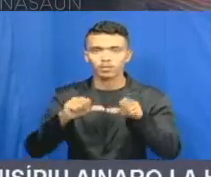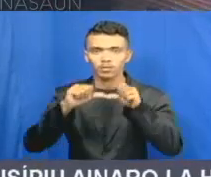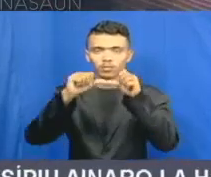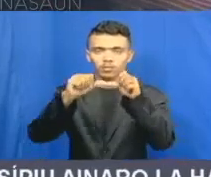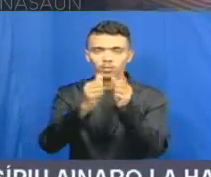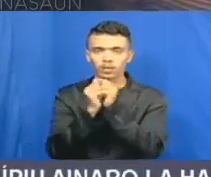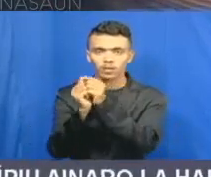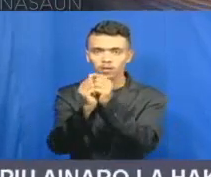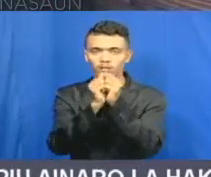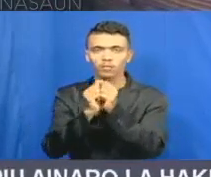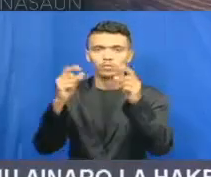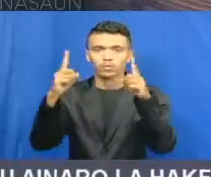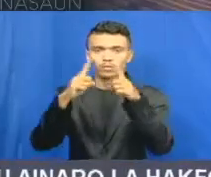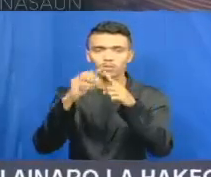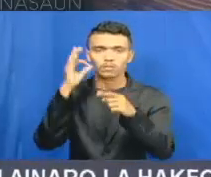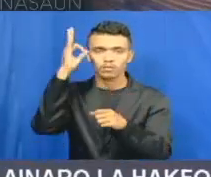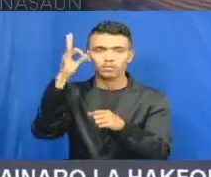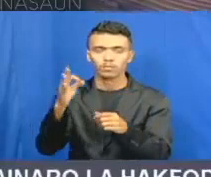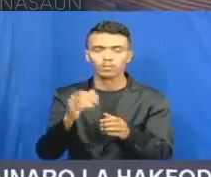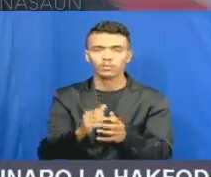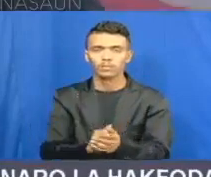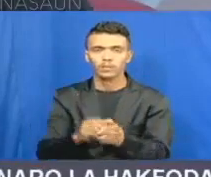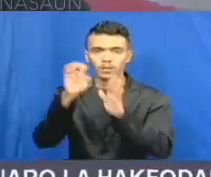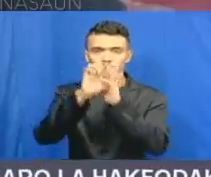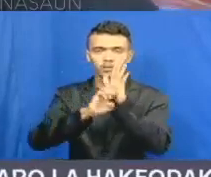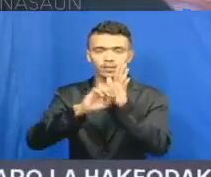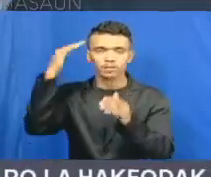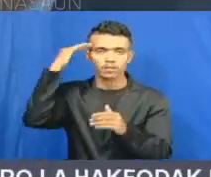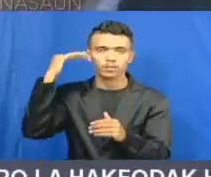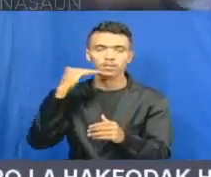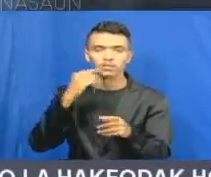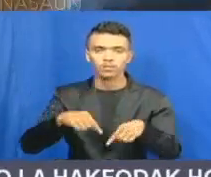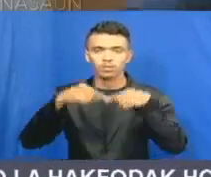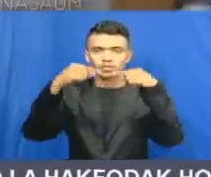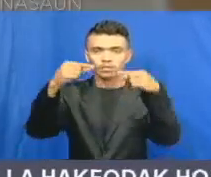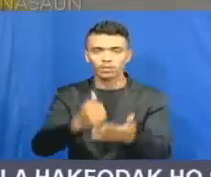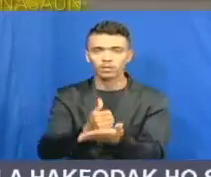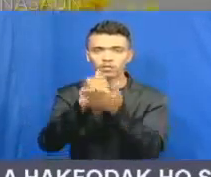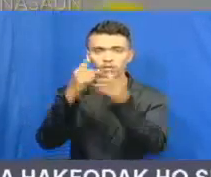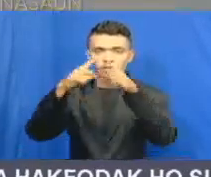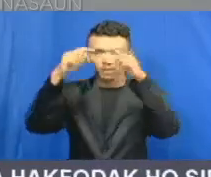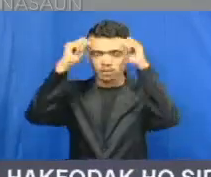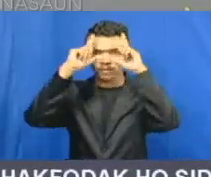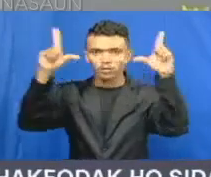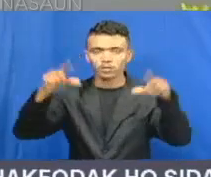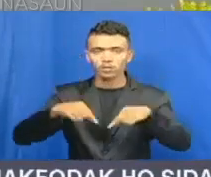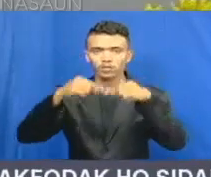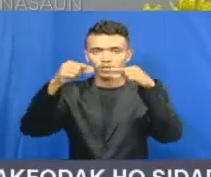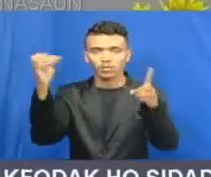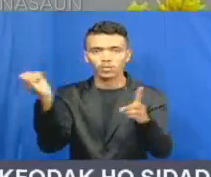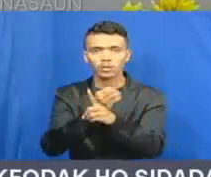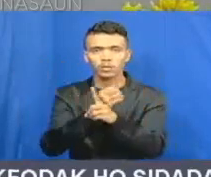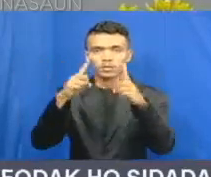em cooperação dia ba futuro. Além de né, Estado Coreia Sul mos foi na apoio ba Timor-Leste, li Rússia oferece oportunidade